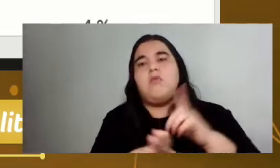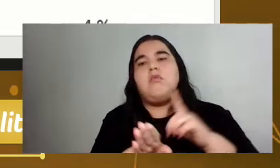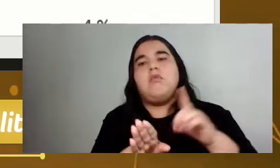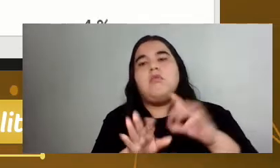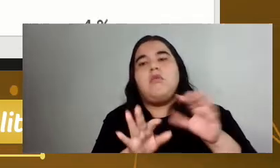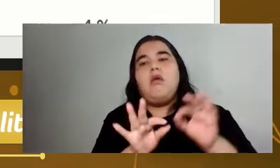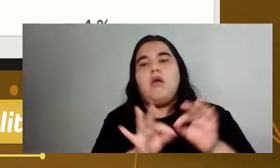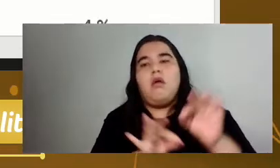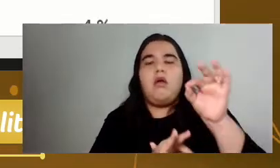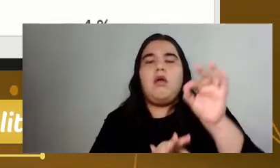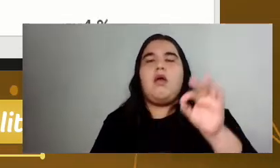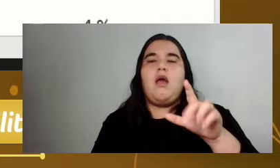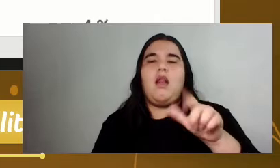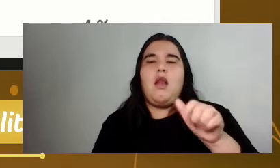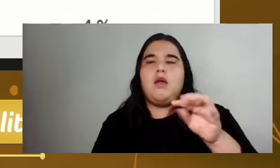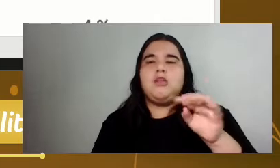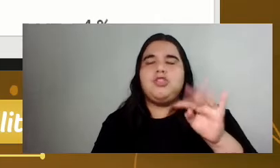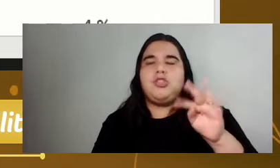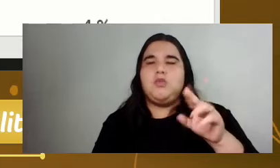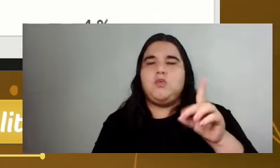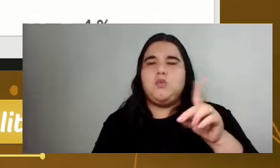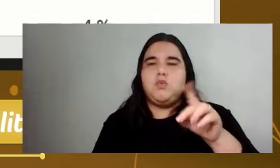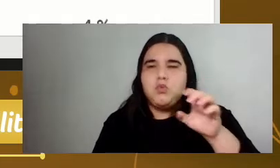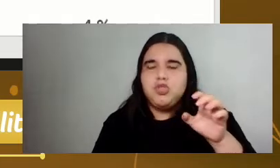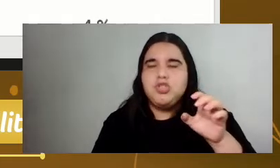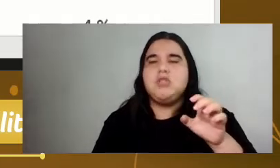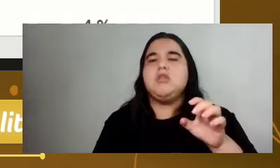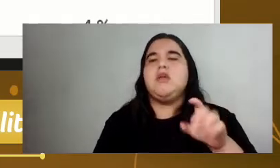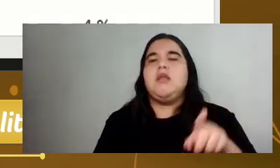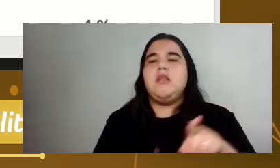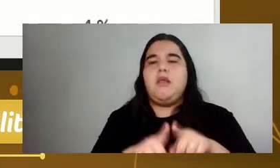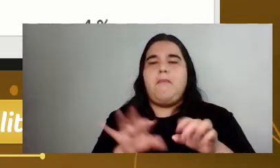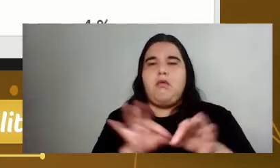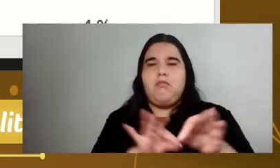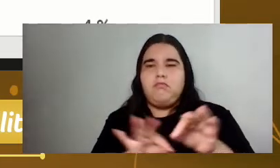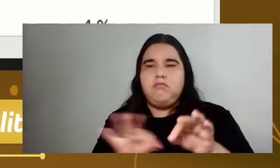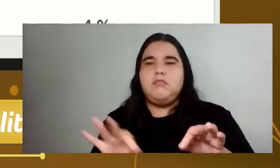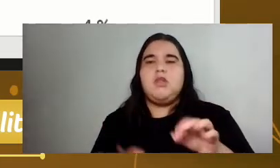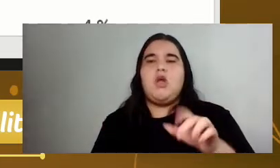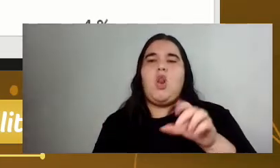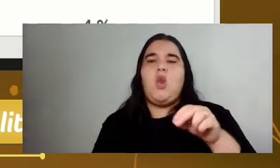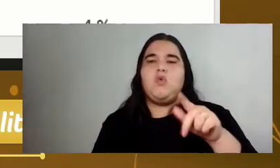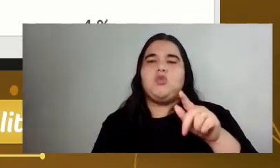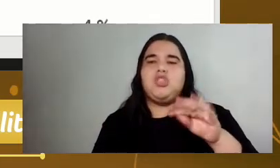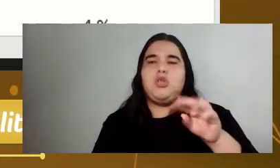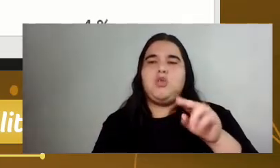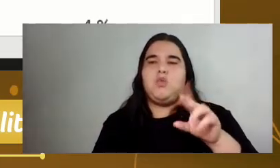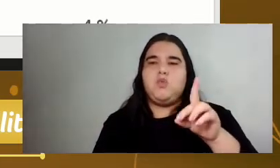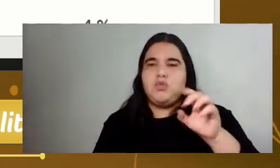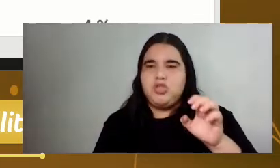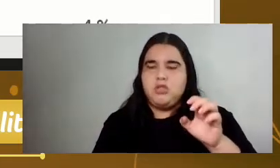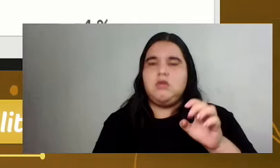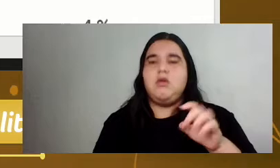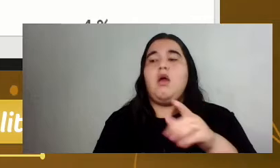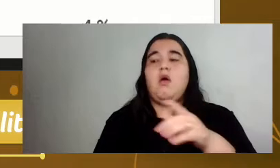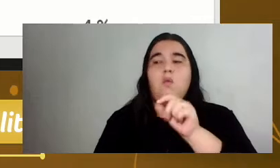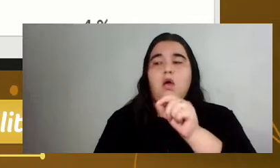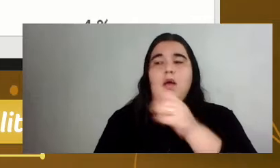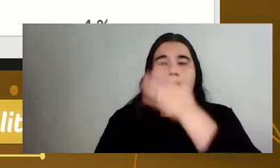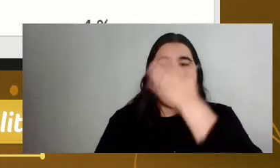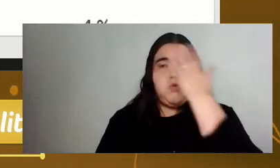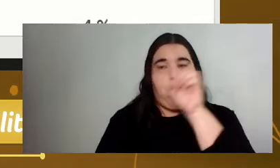tá? O registro fotográfico da ocupação irregular, a notificação do ocupante